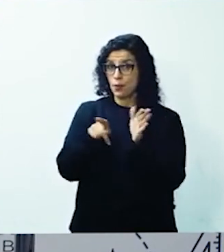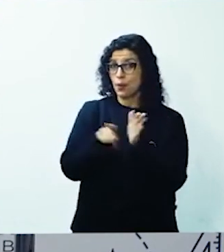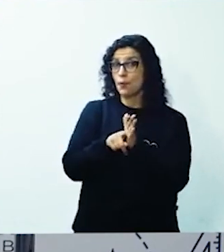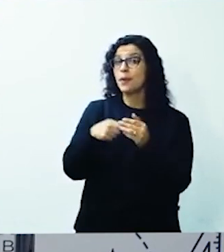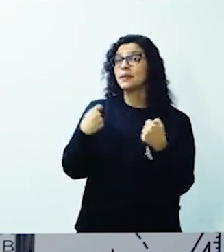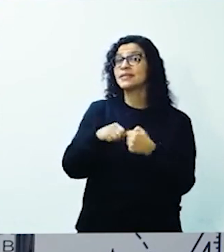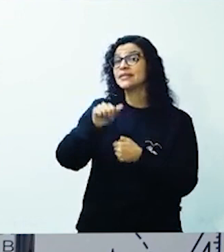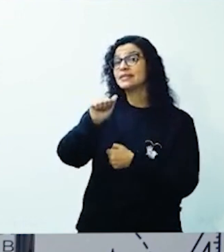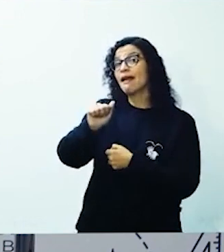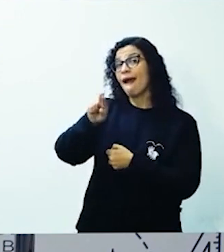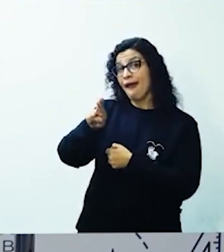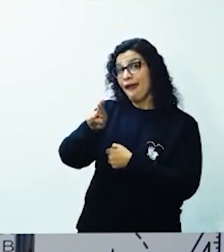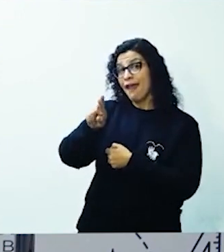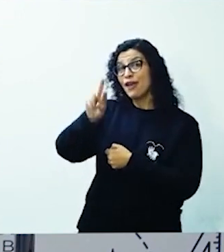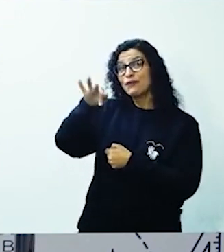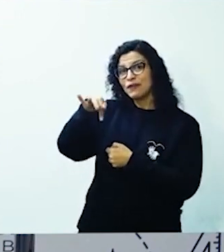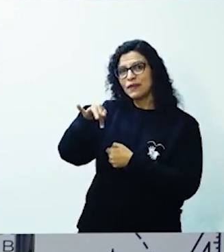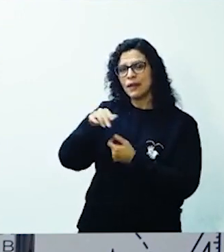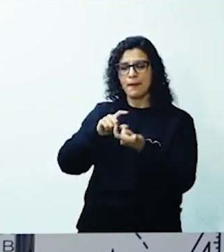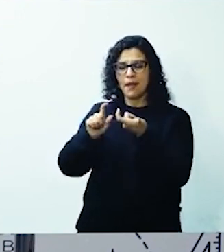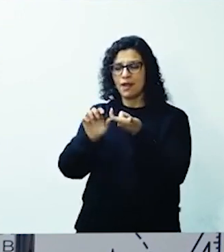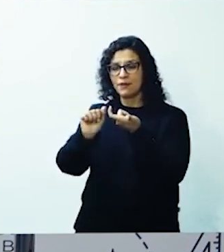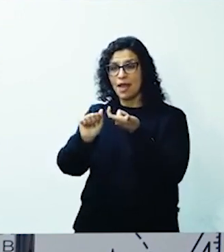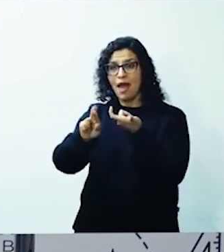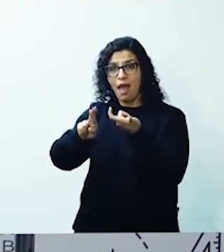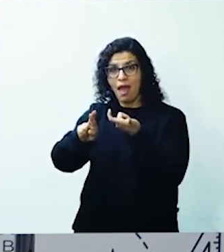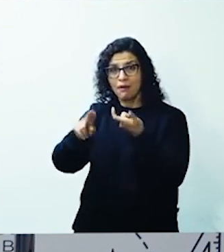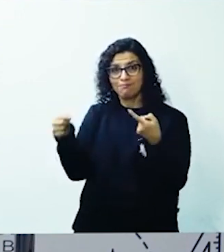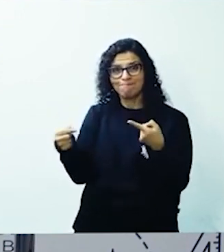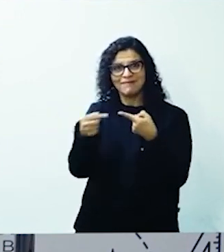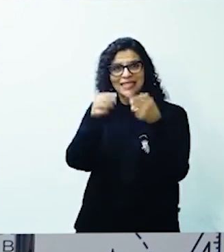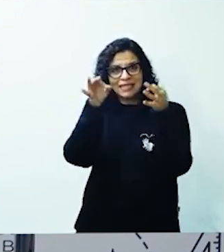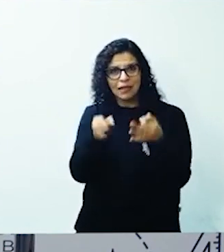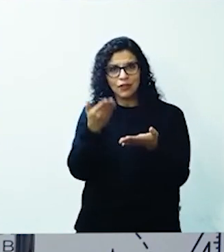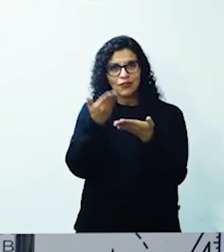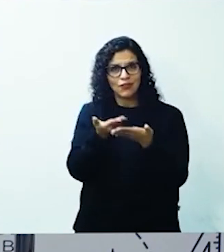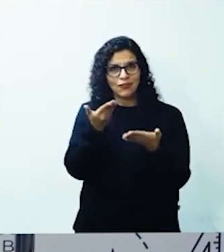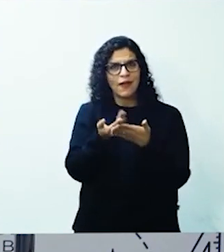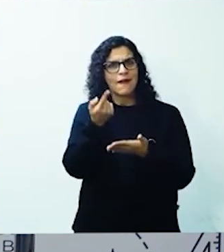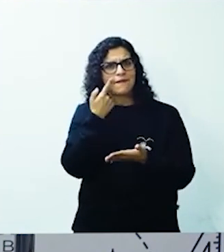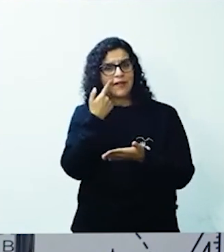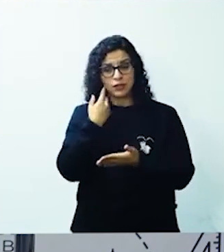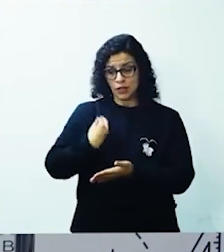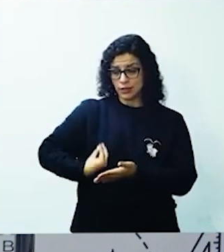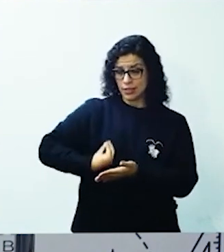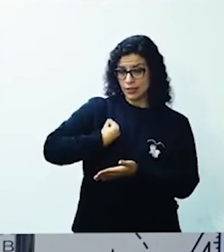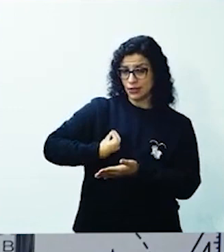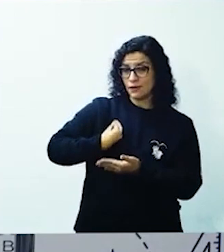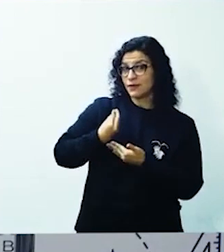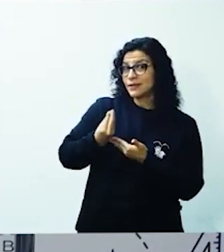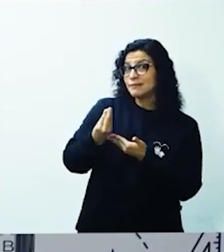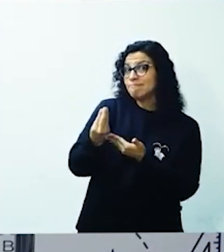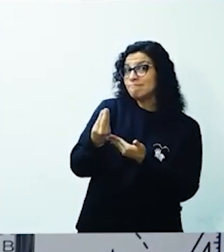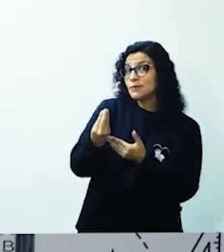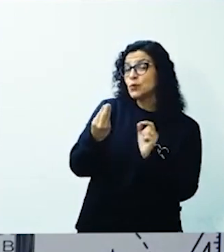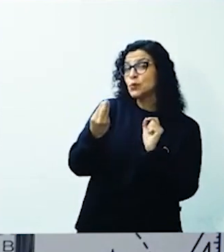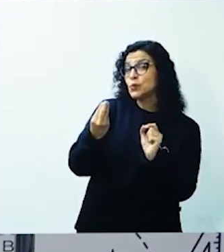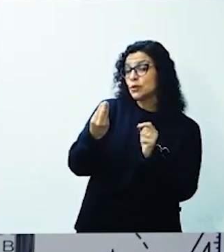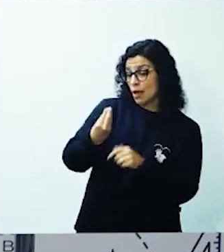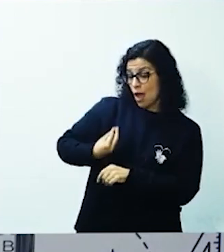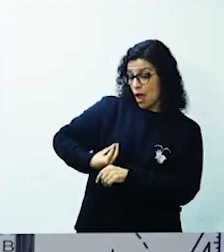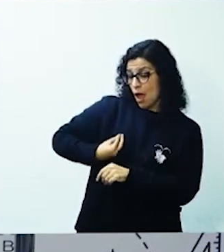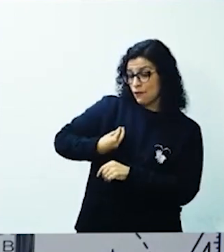termine com ar, para fazer a rima com estudar. Então, deixa a vida lhe o quê? O que será que a vida